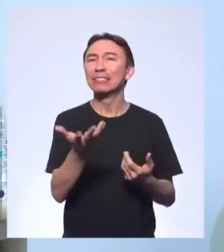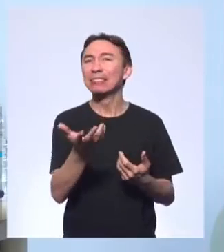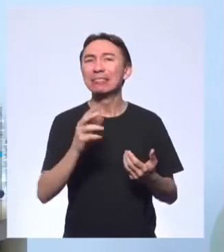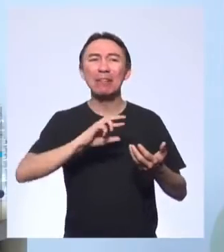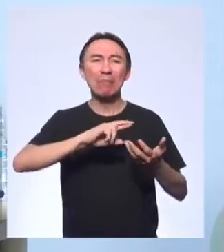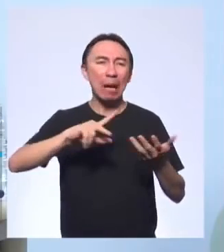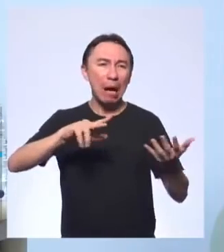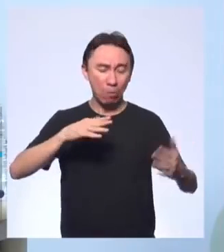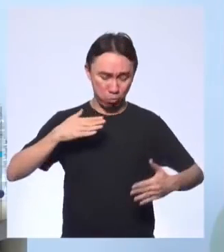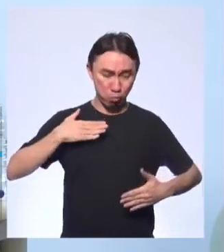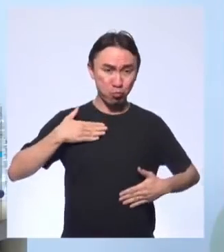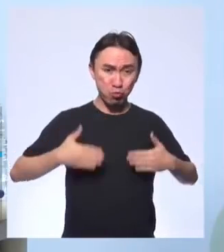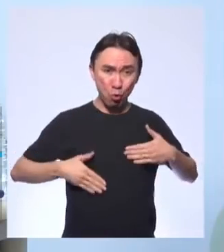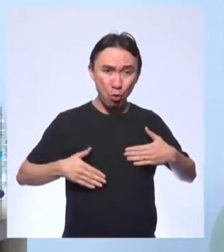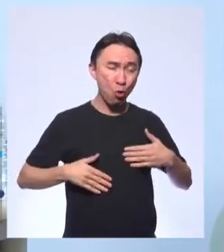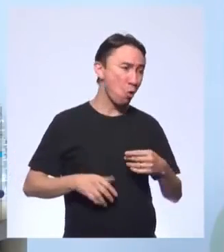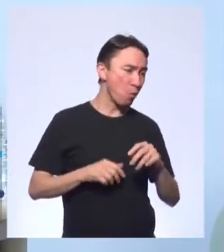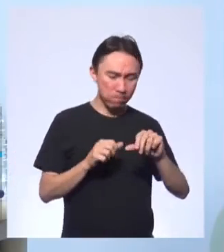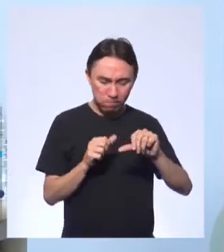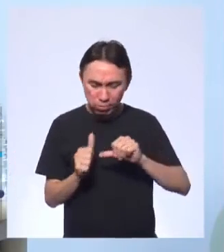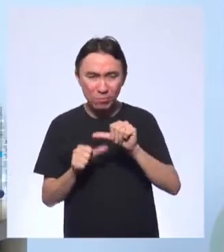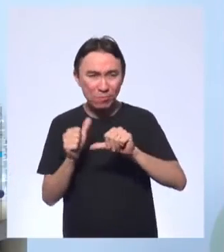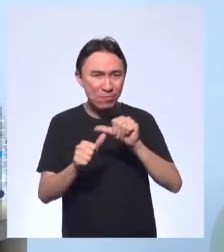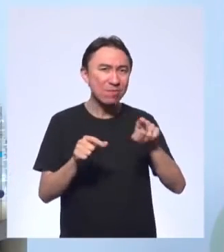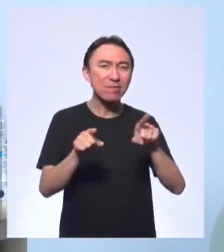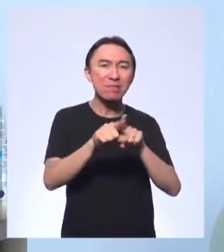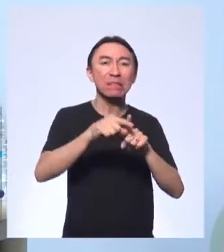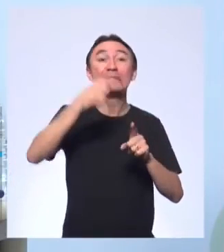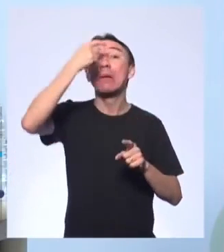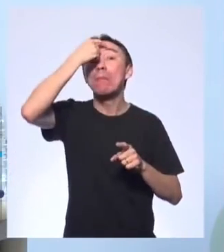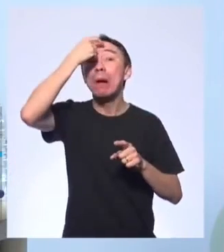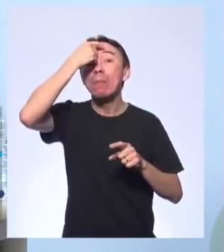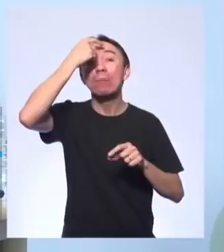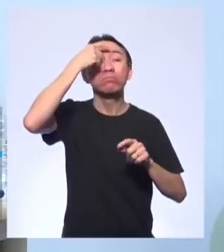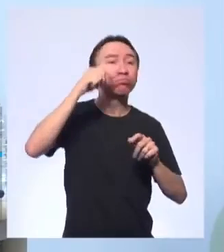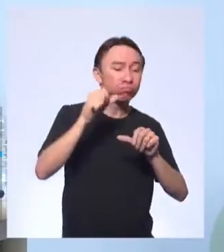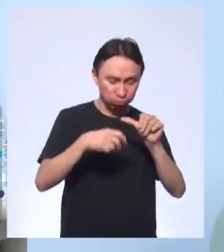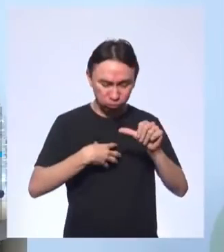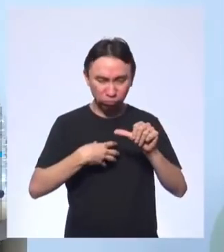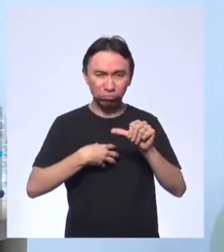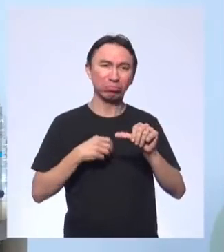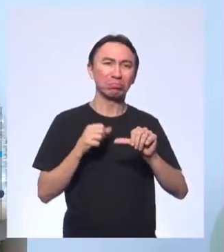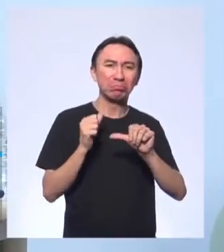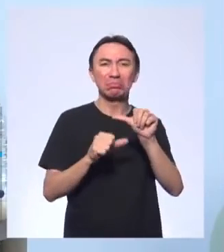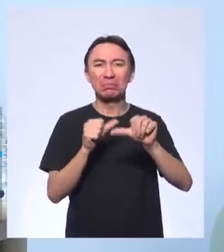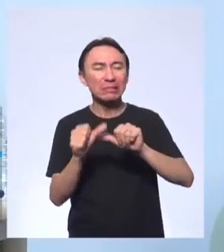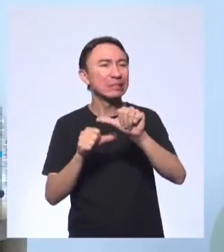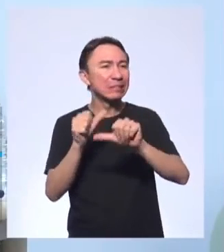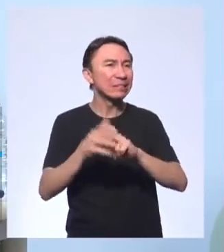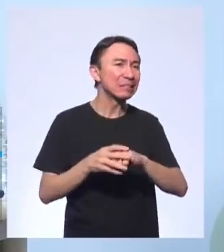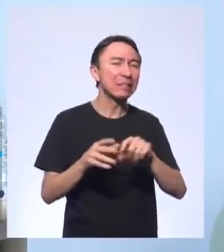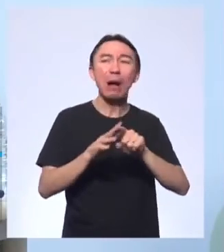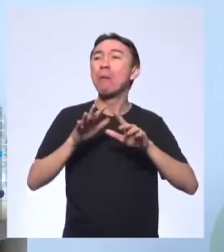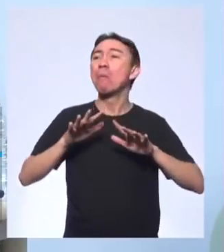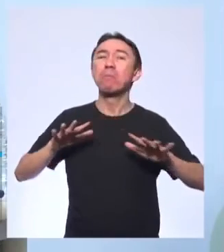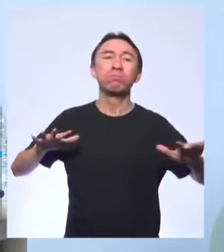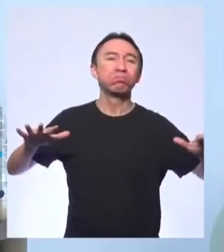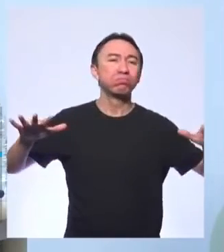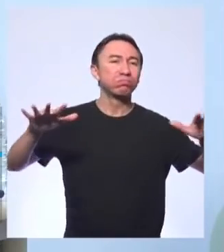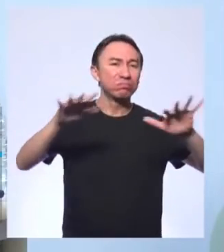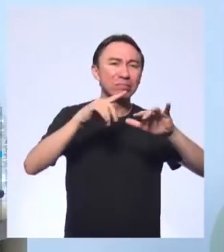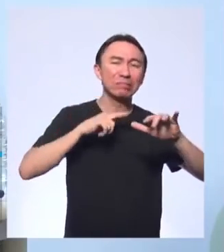só físicas e psicológicas, mas também ao redor, ao ambiente, né? Então,